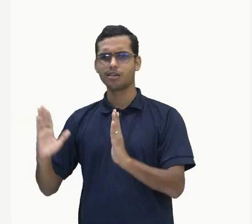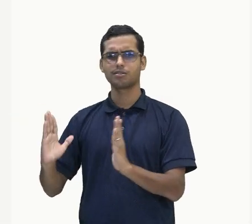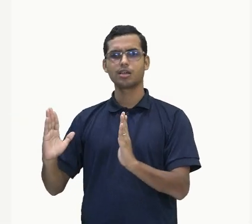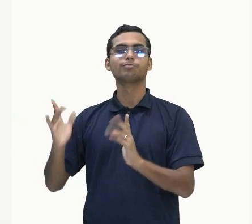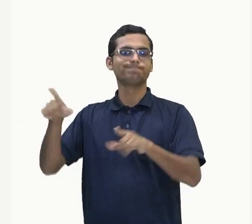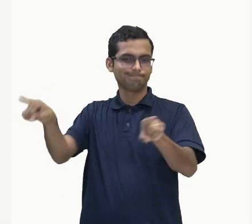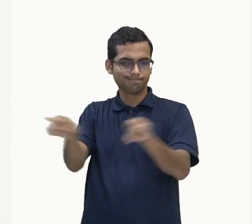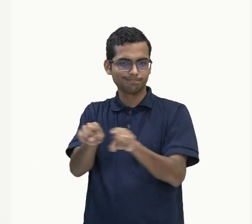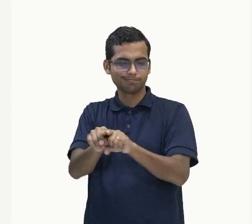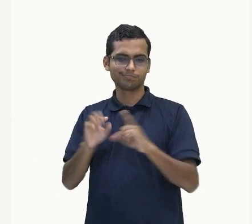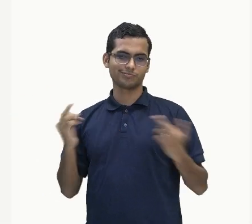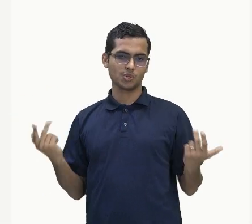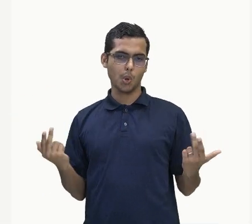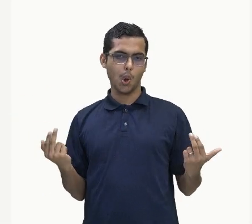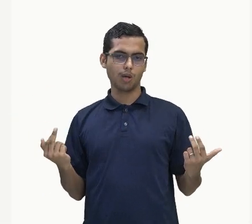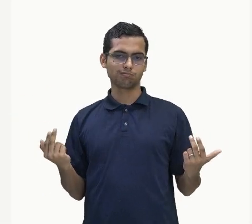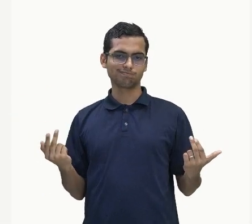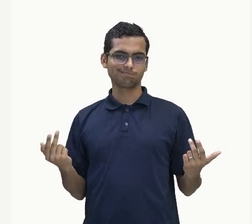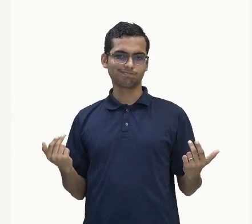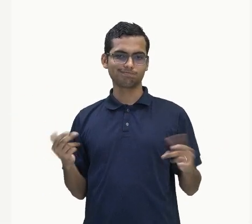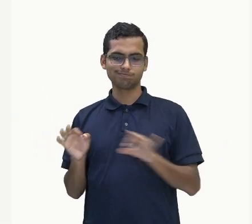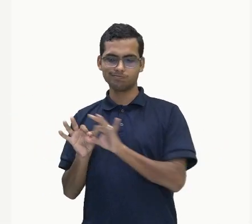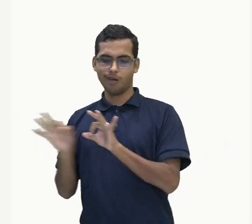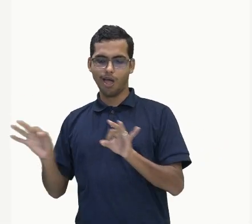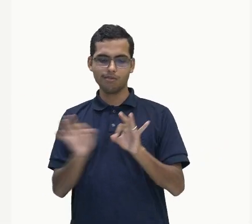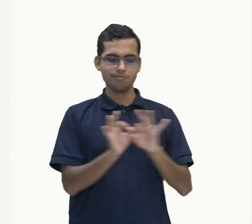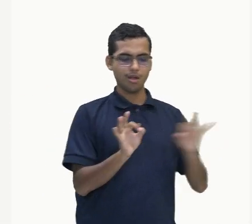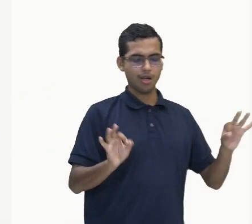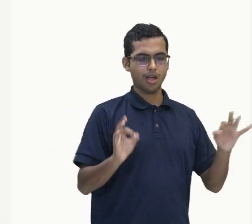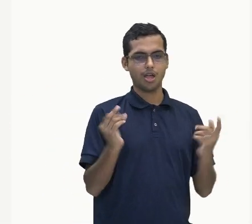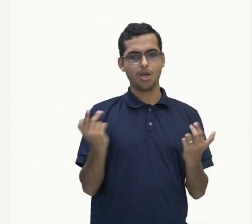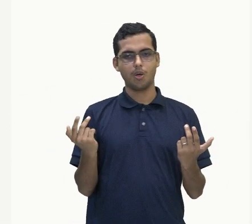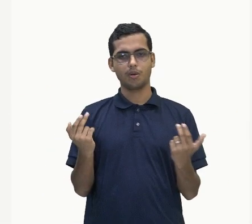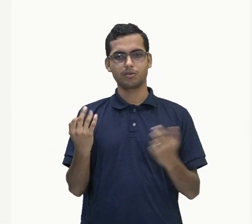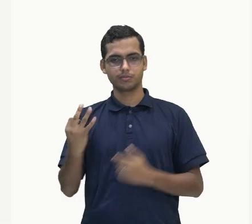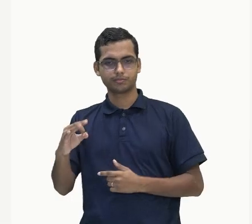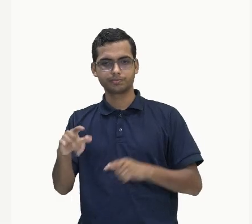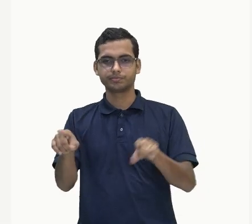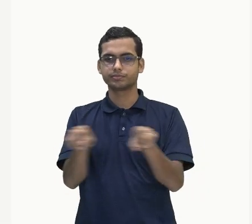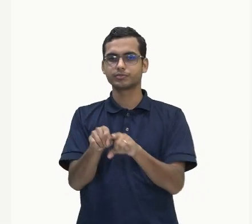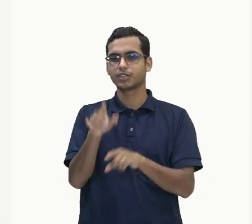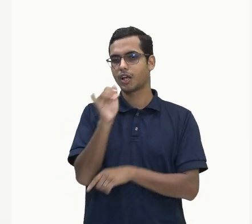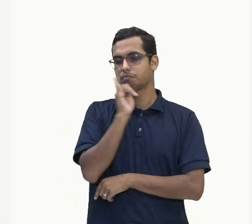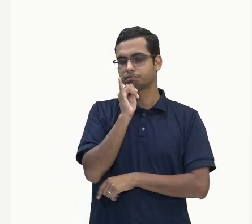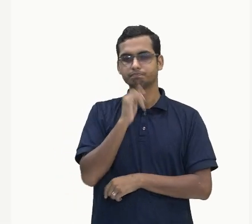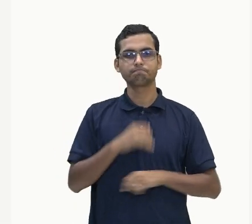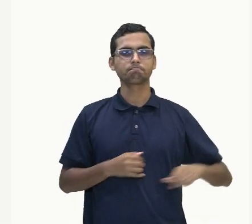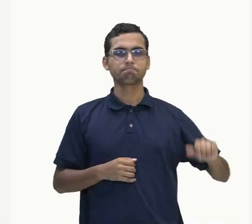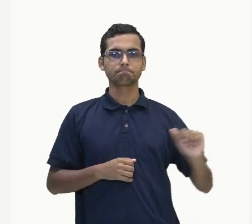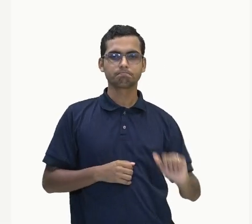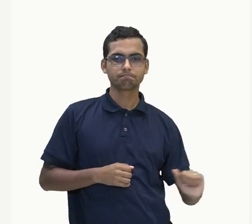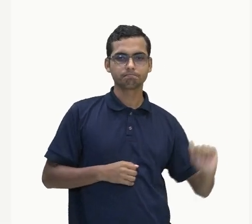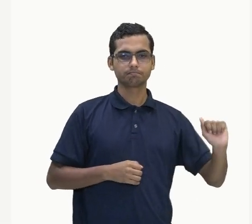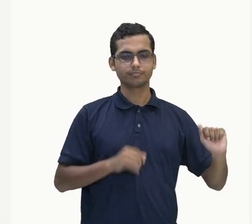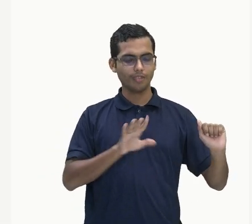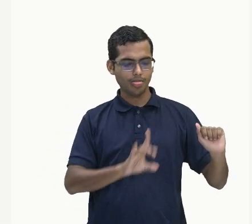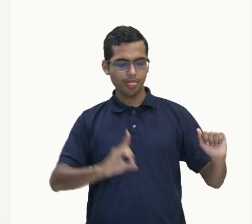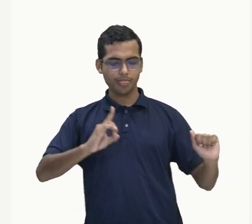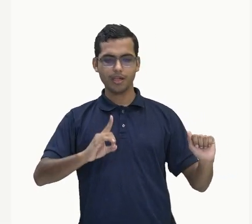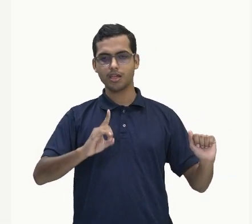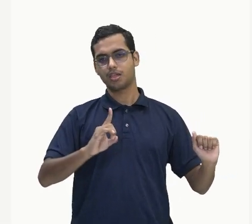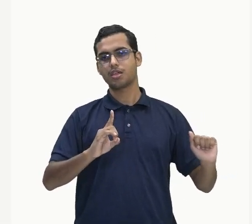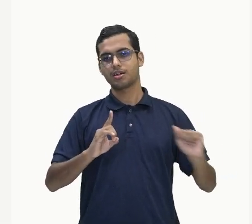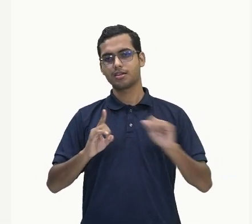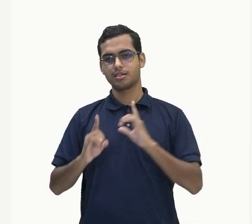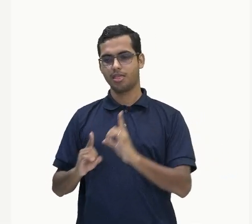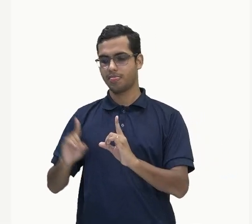de A até D é a mesma distância de D até C, né? Aqui, distância do objeto, distância da imagem, essas